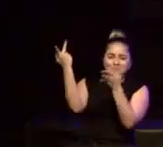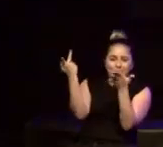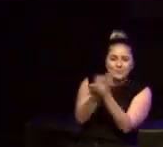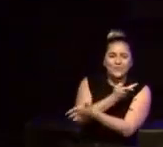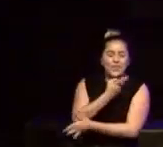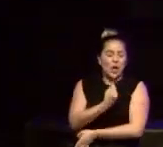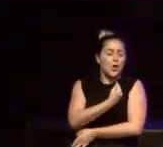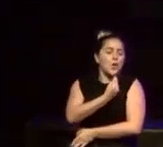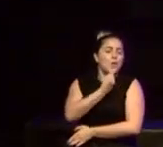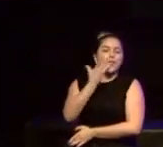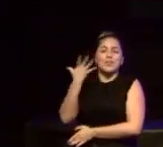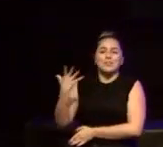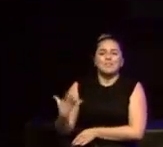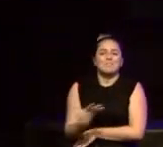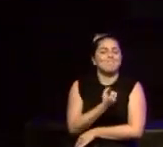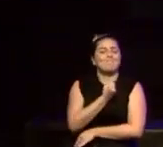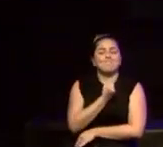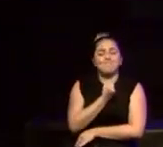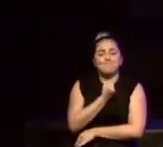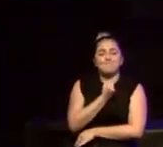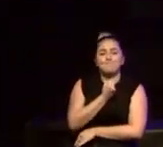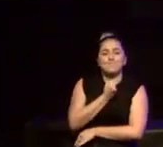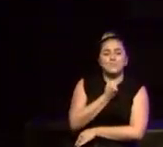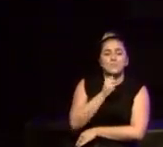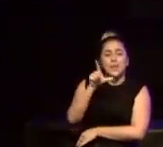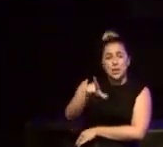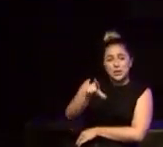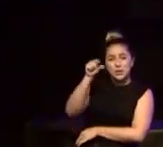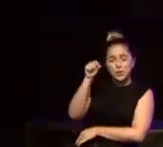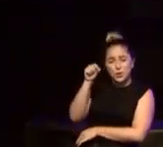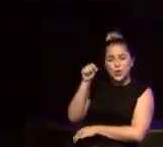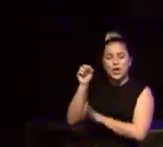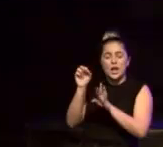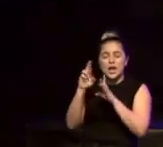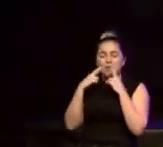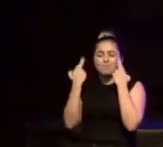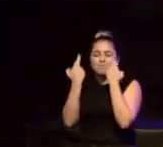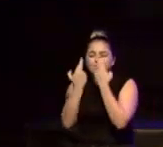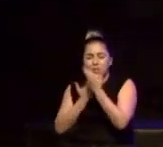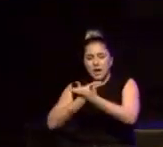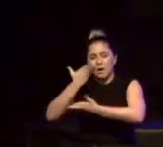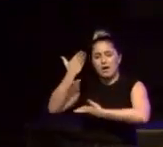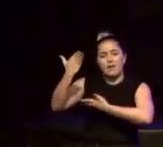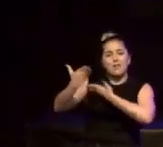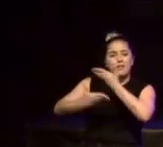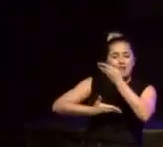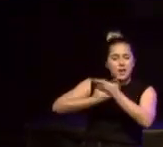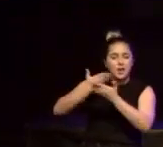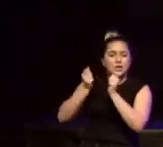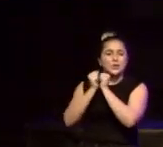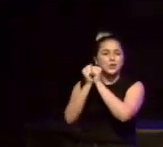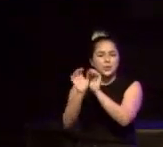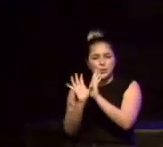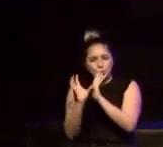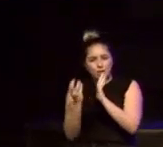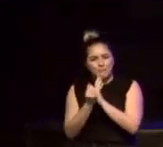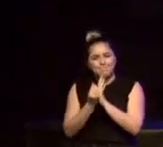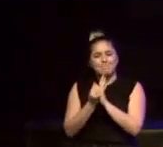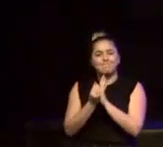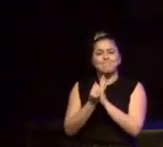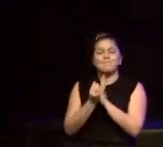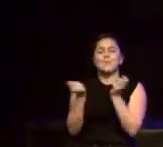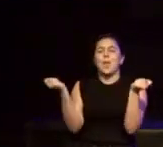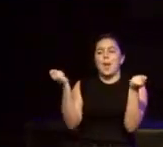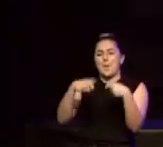sido resgatadas. Escolher congregar e se envolver na vida e na missão da igreja pode fazer toda a